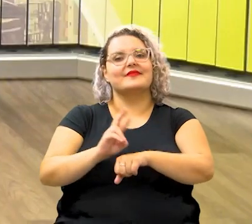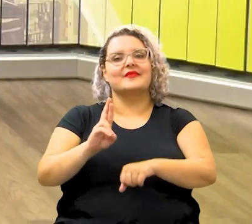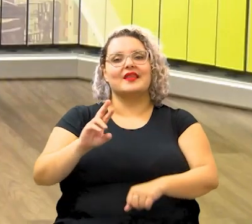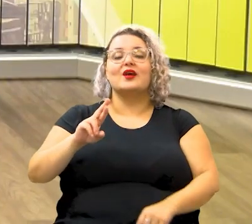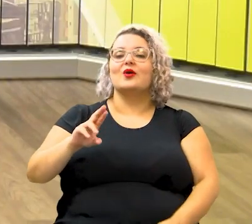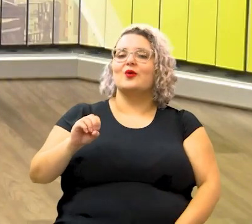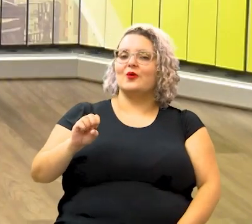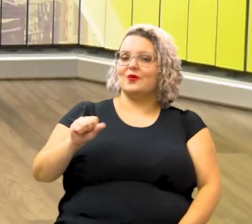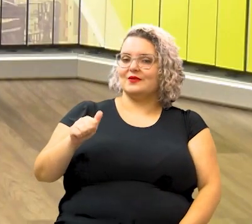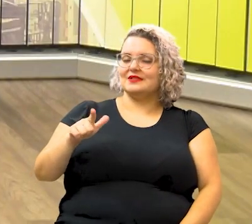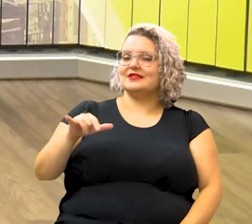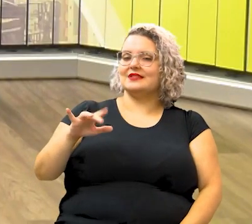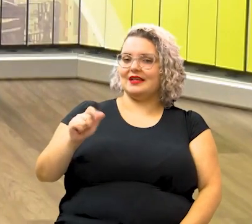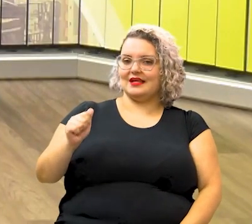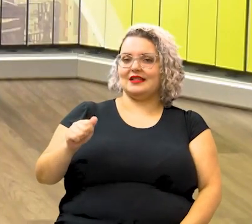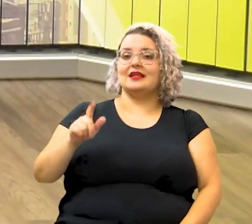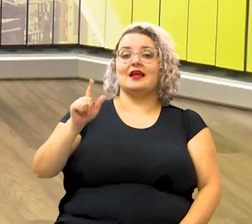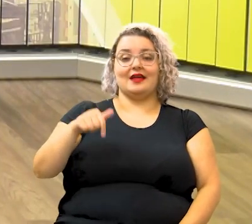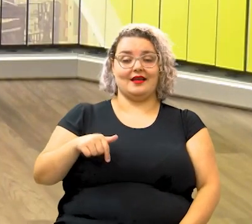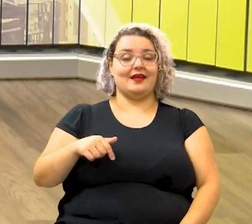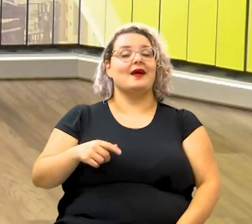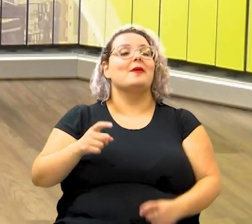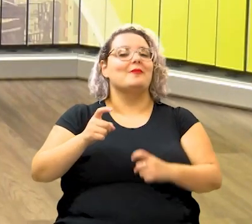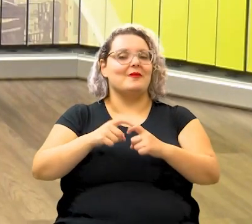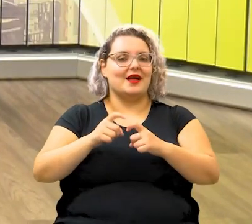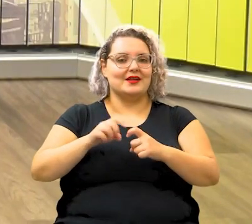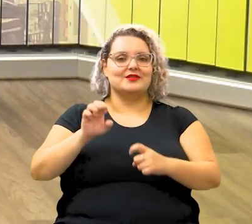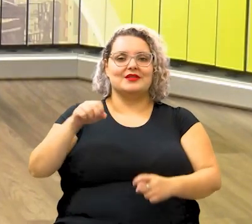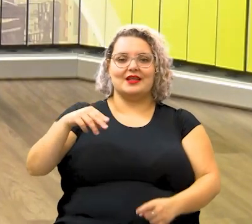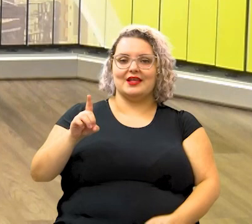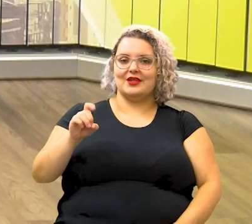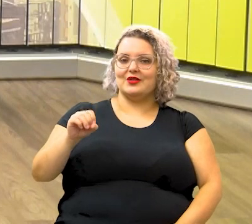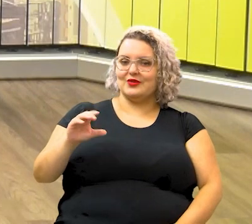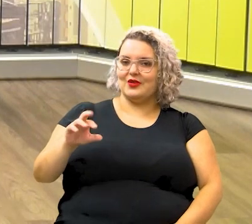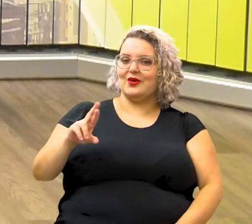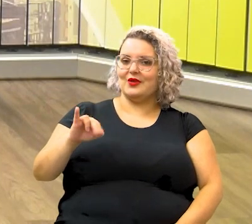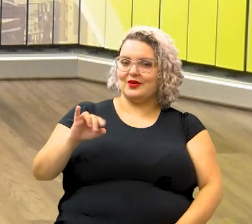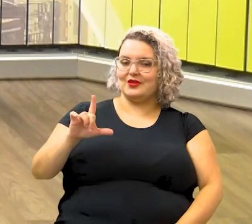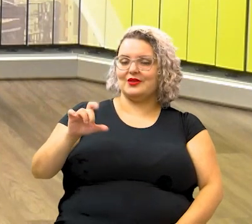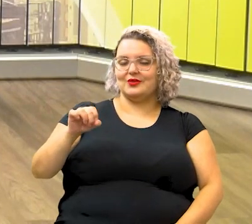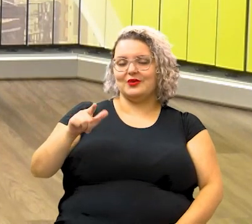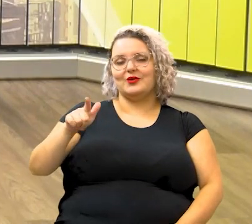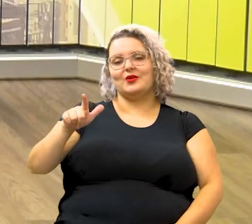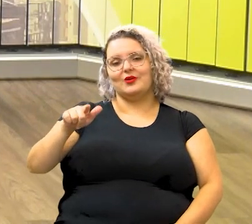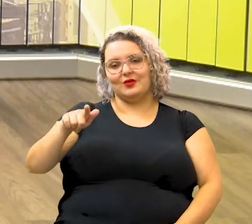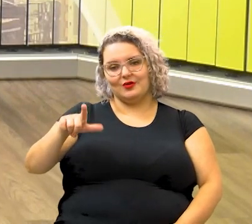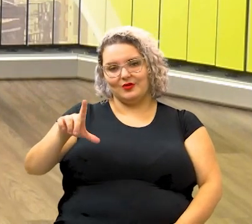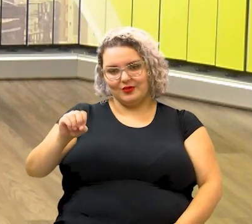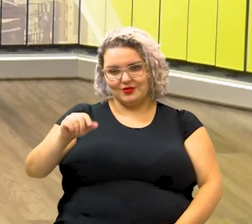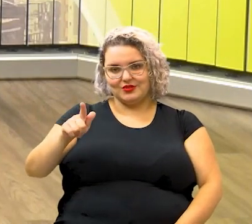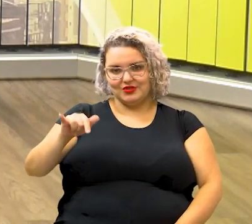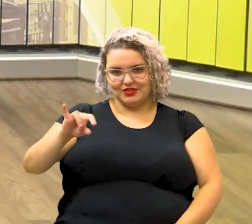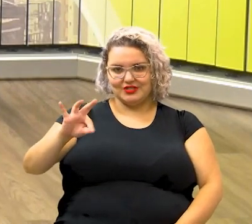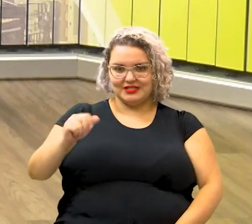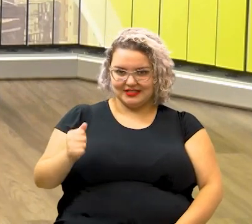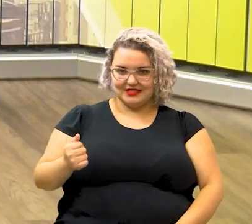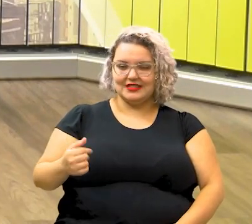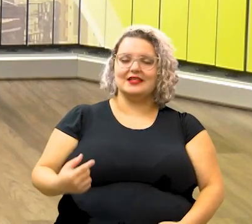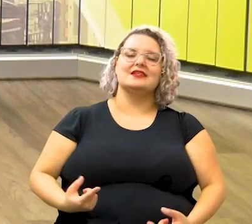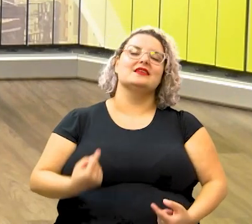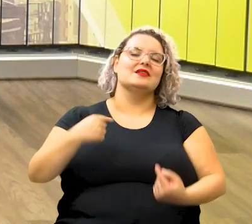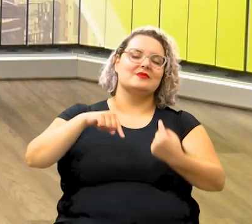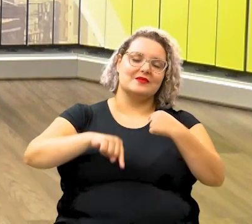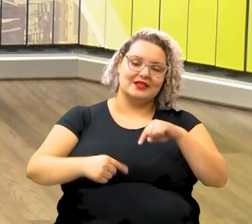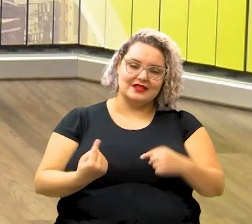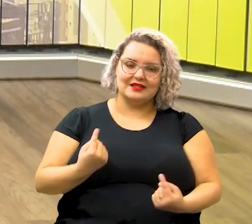da doutora Rosália Padovani, ela é endocrinologista e também diretora da Sociedade Brasileira de Endocrinologia e